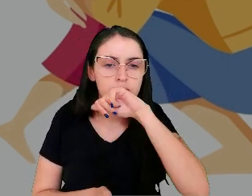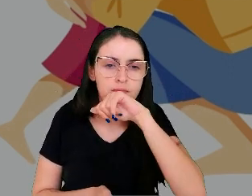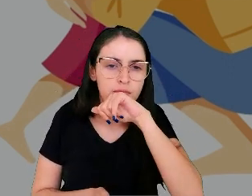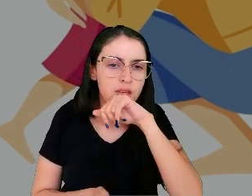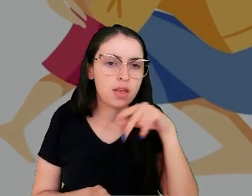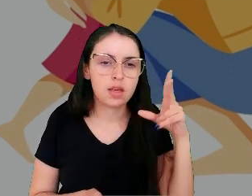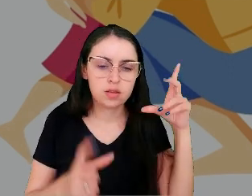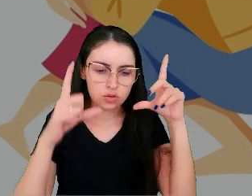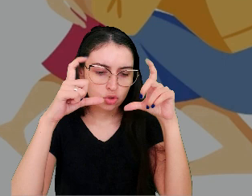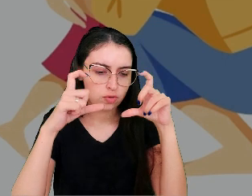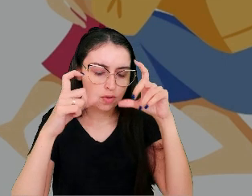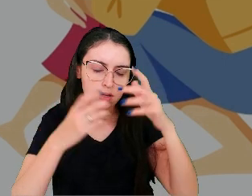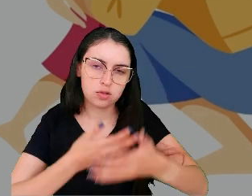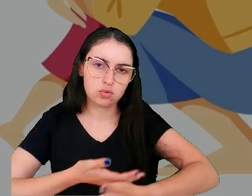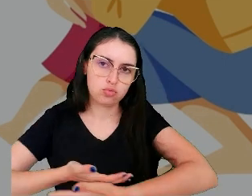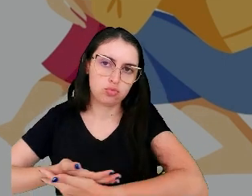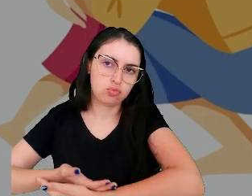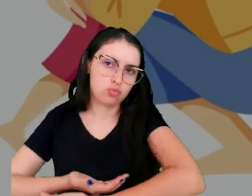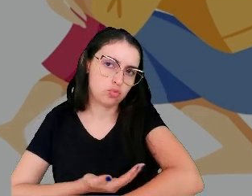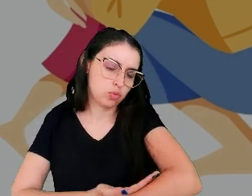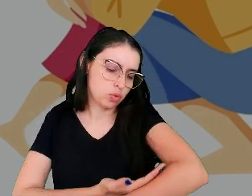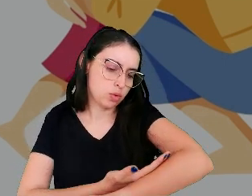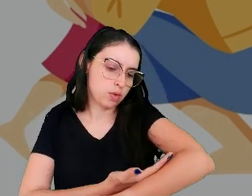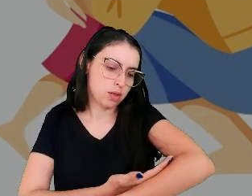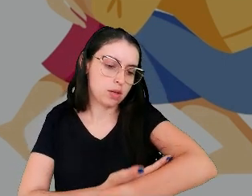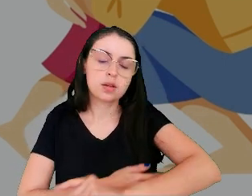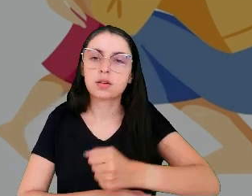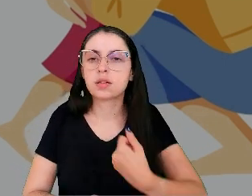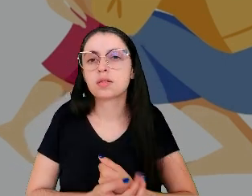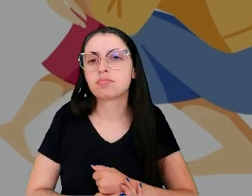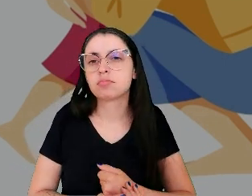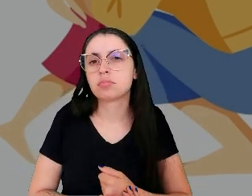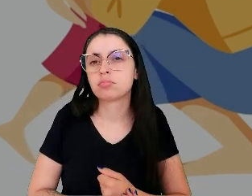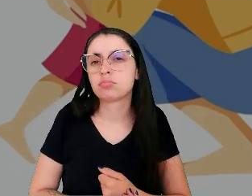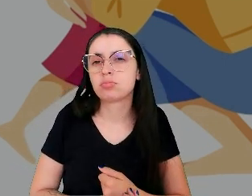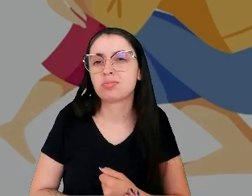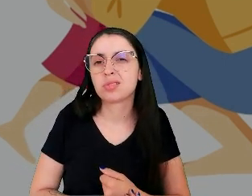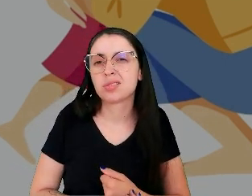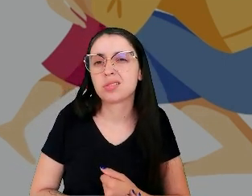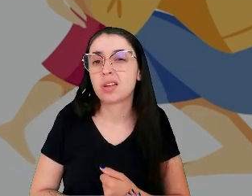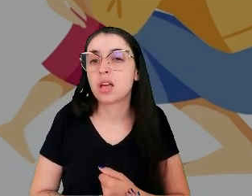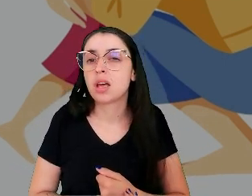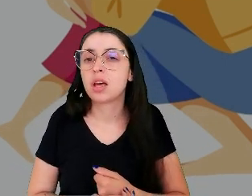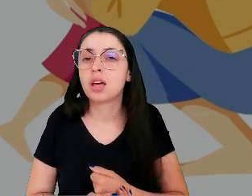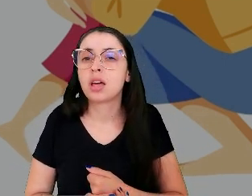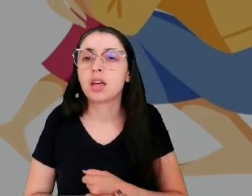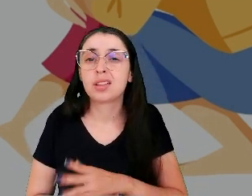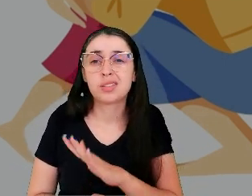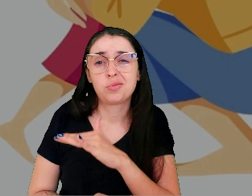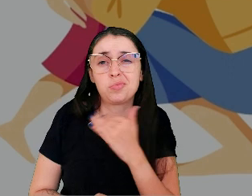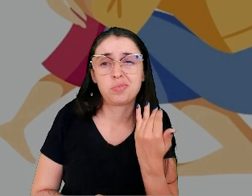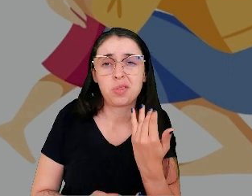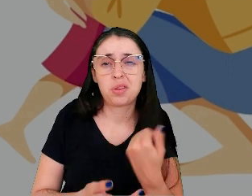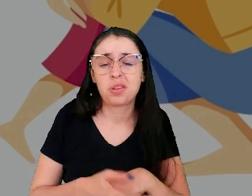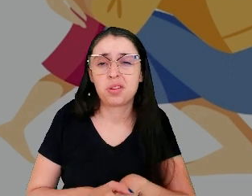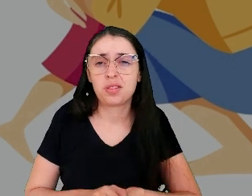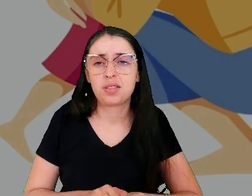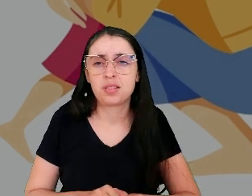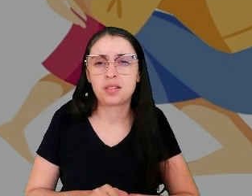da mãe segurando o filho naquela tragédia ecológica